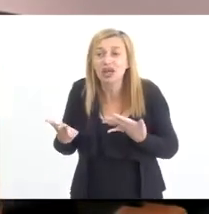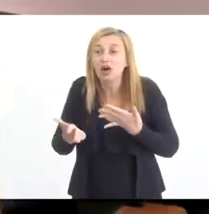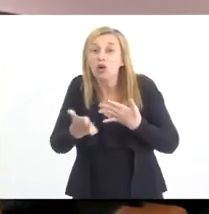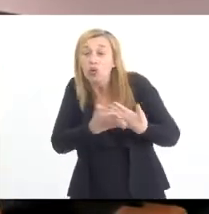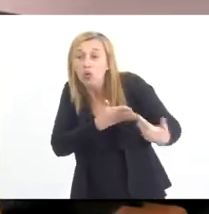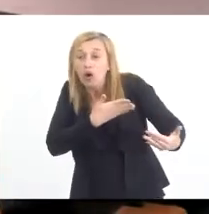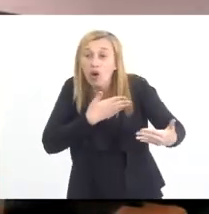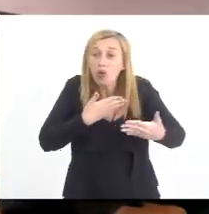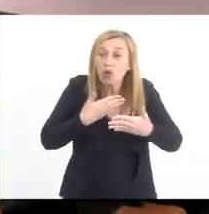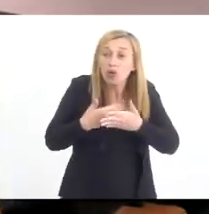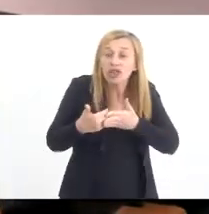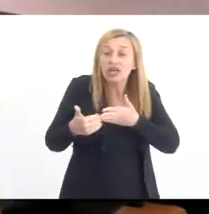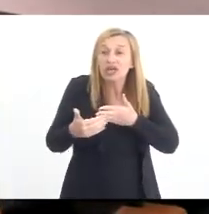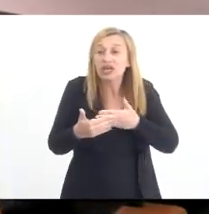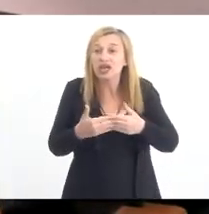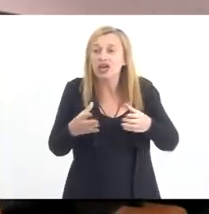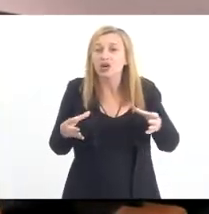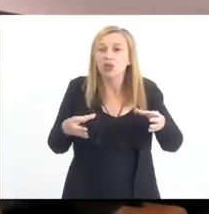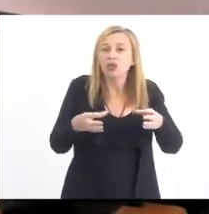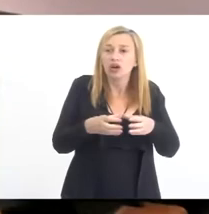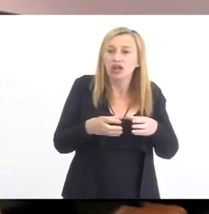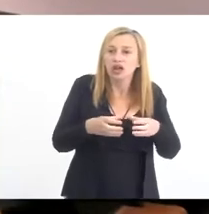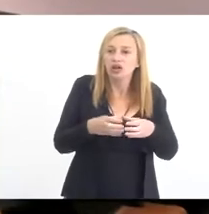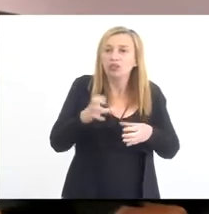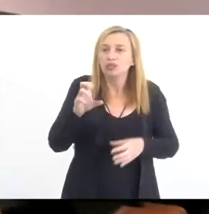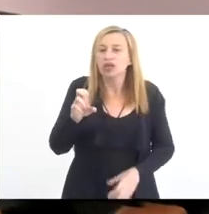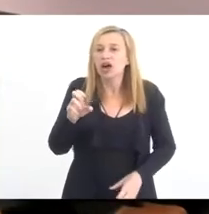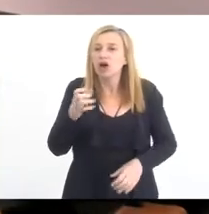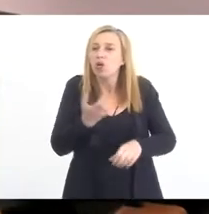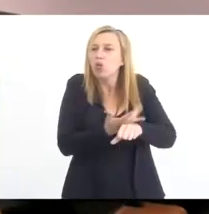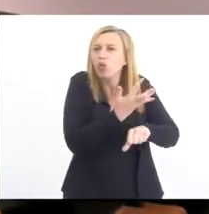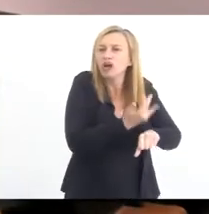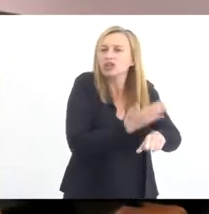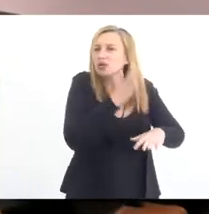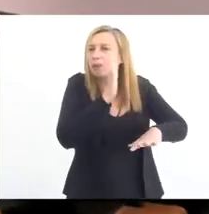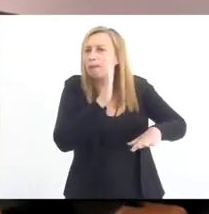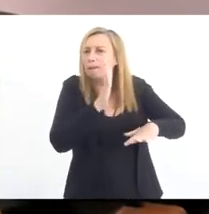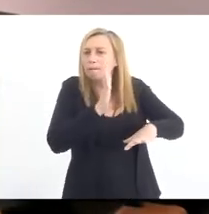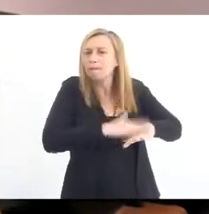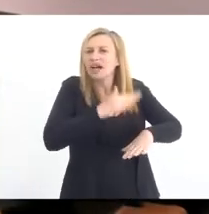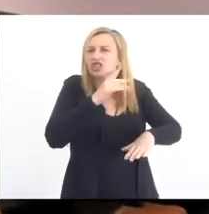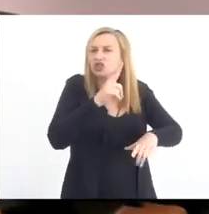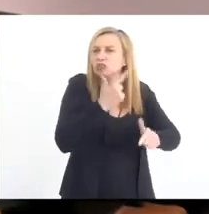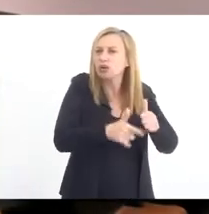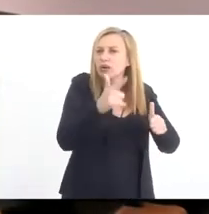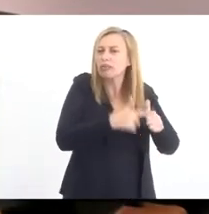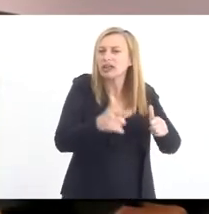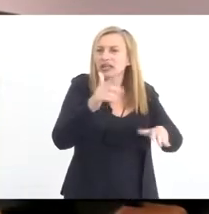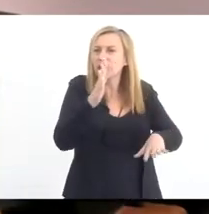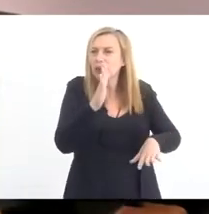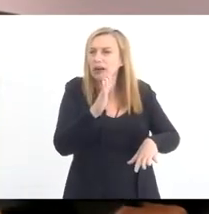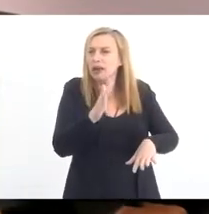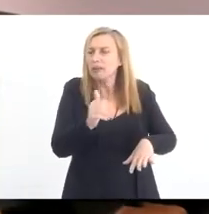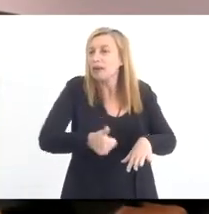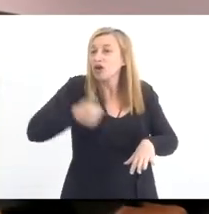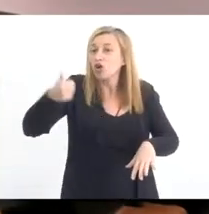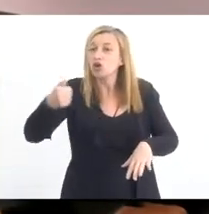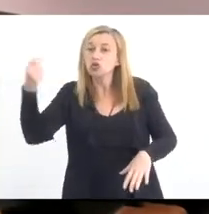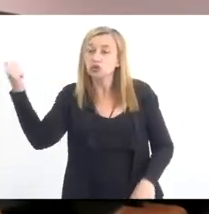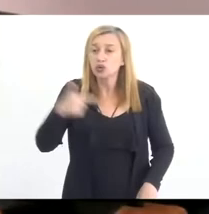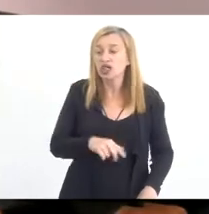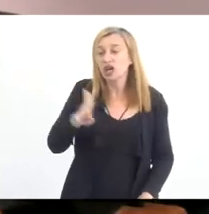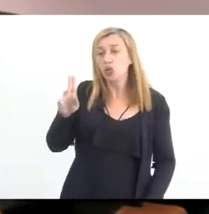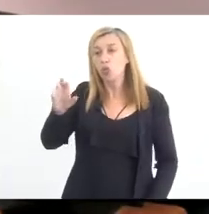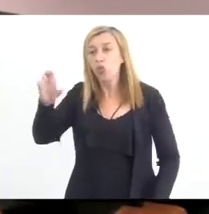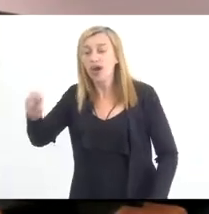Qualquer campus da UERJ, mesmo os mais problemáticos, são melhores do que o campus da UESO. E se